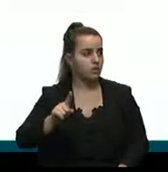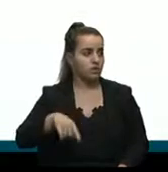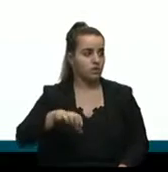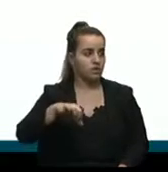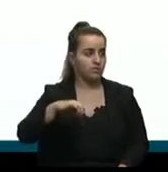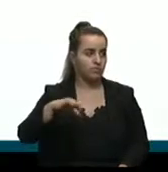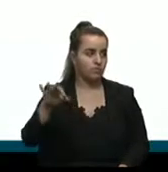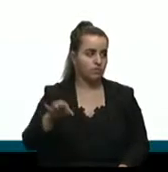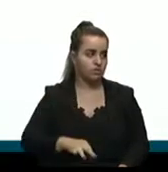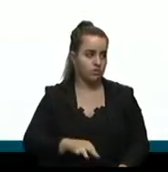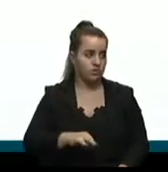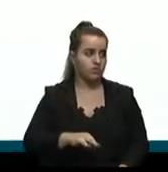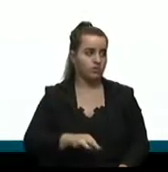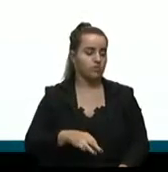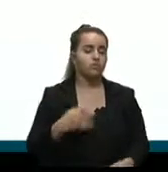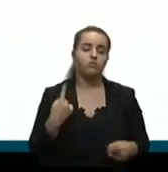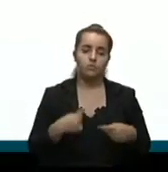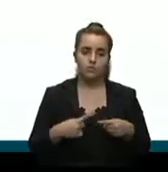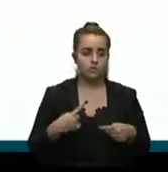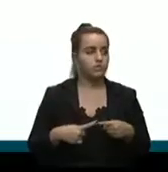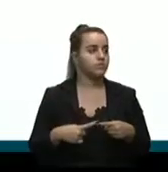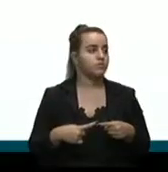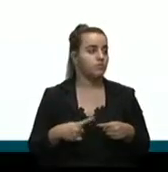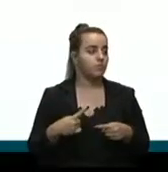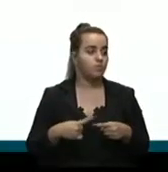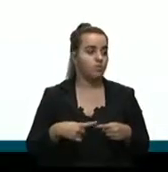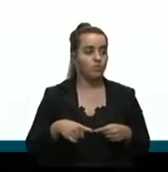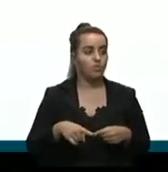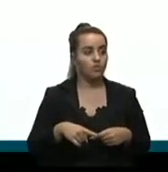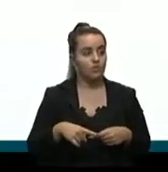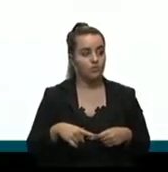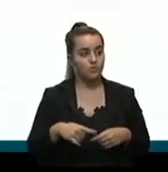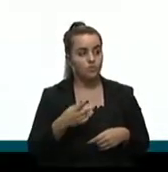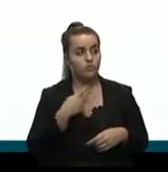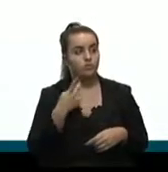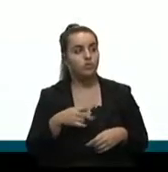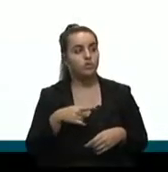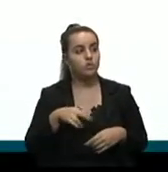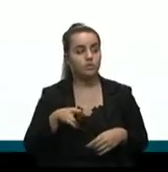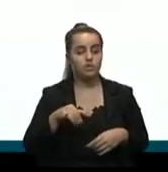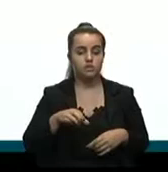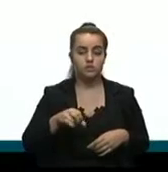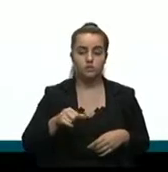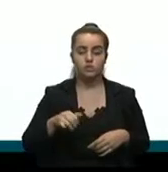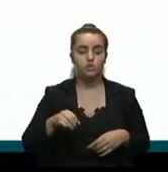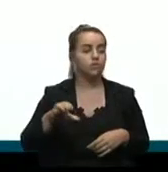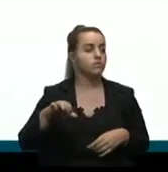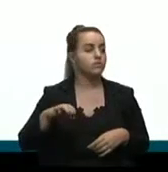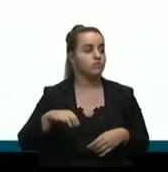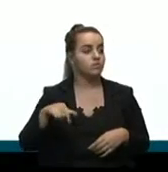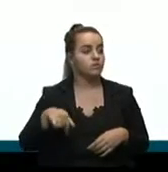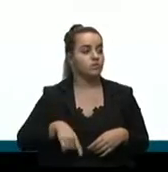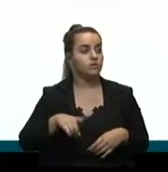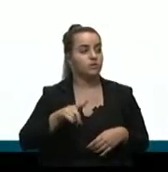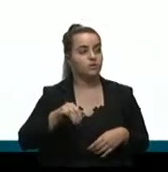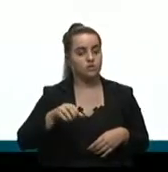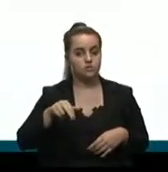lambda é igual a 90%. Por quê? Porque no enunciado diz com precisão de 90%. Isso em